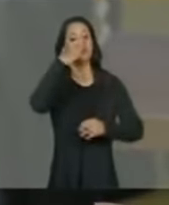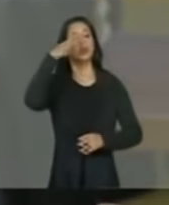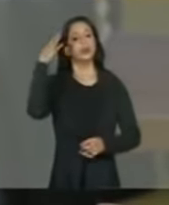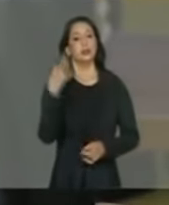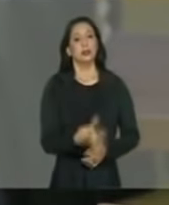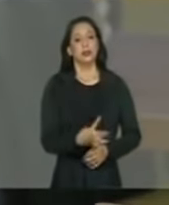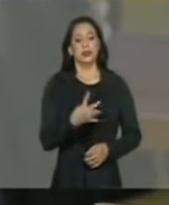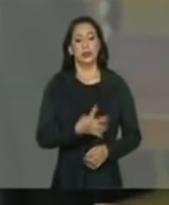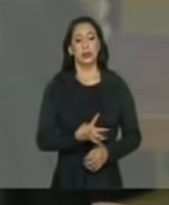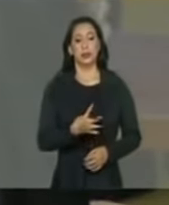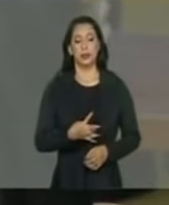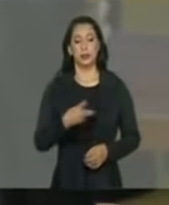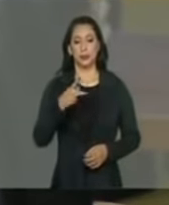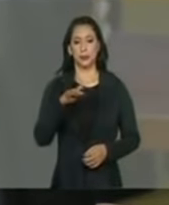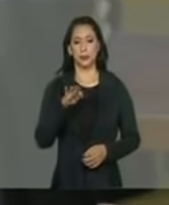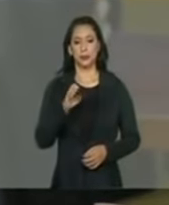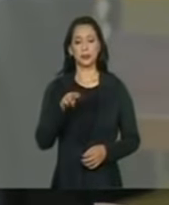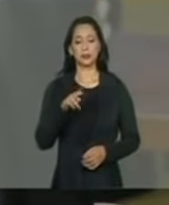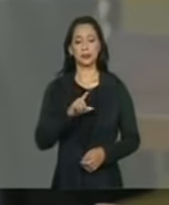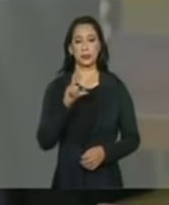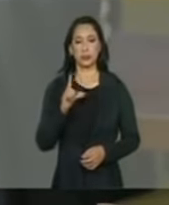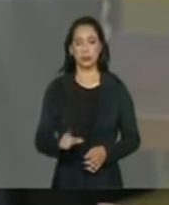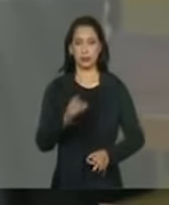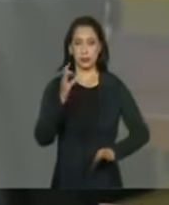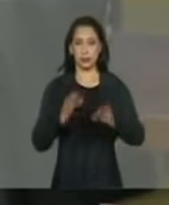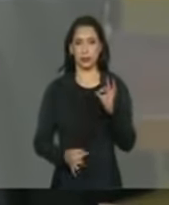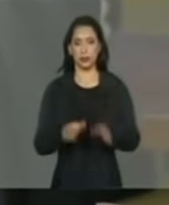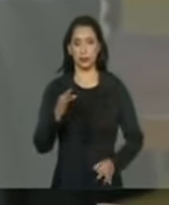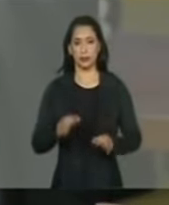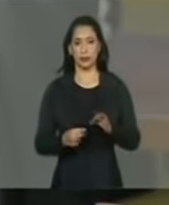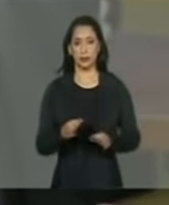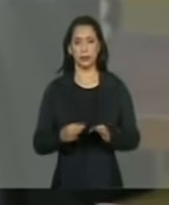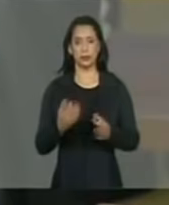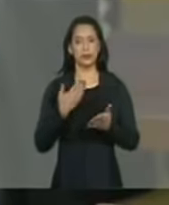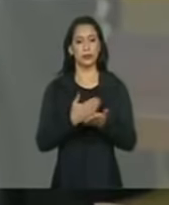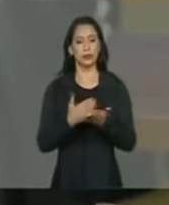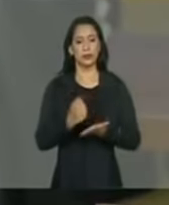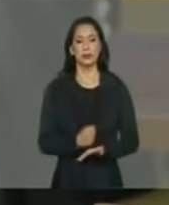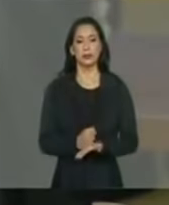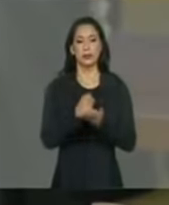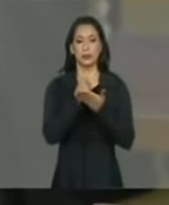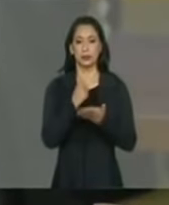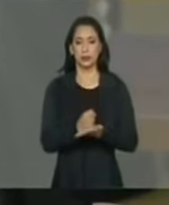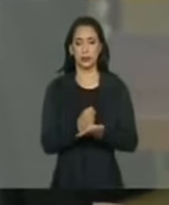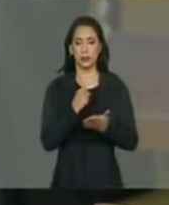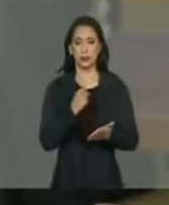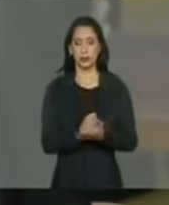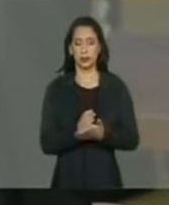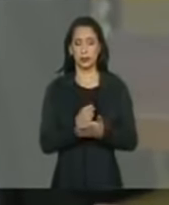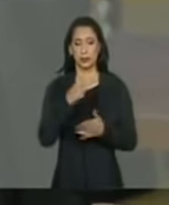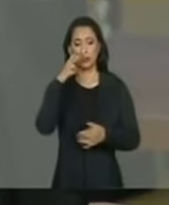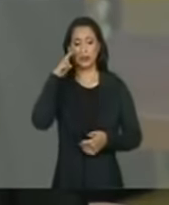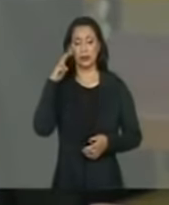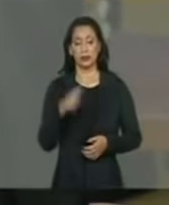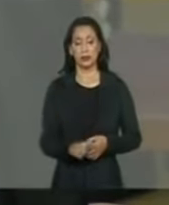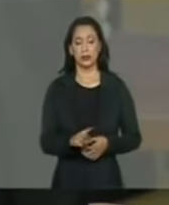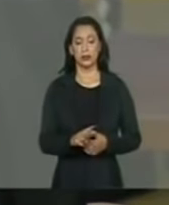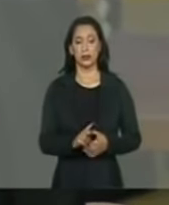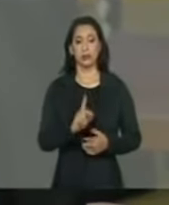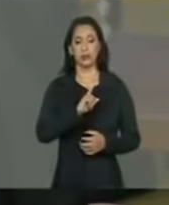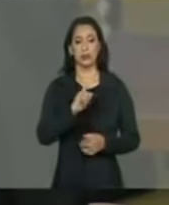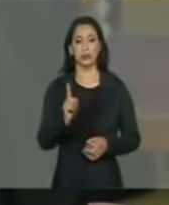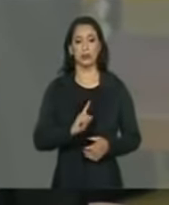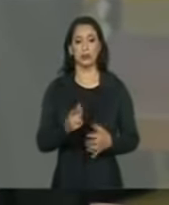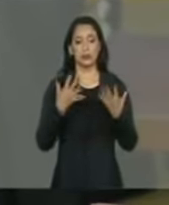procedimento penal do júri ordenasse desde logo com o apoio da mera decisão de pronúncia e não é uma decisão